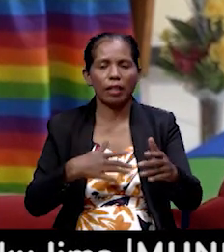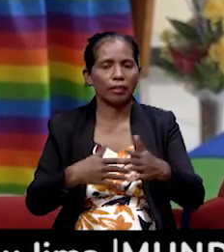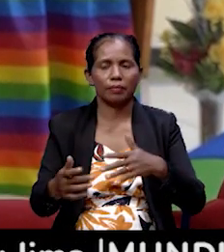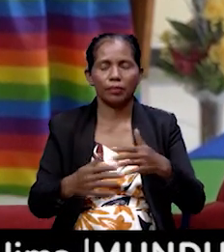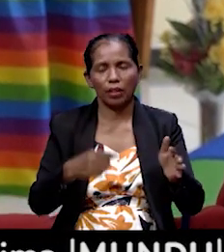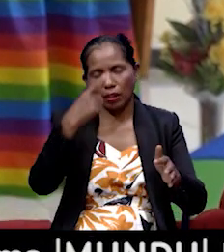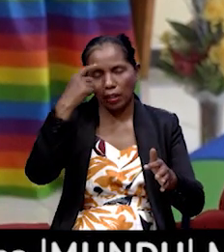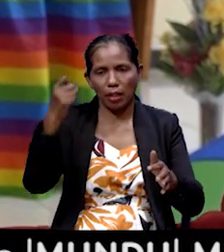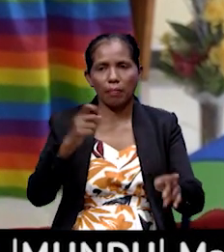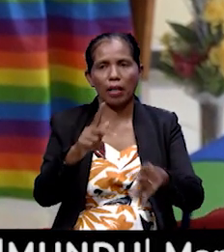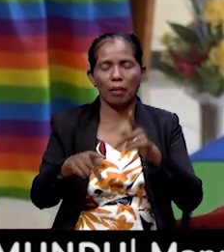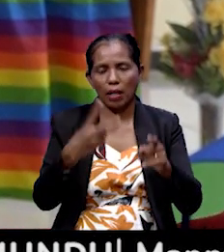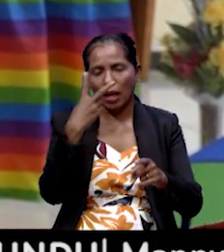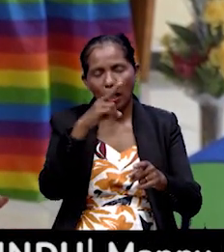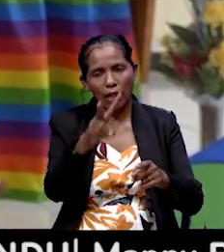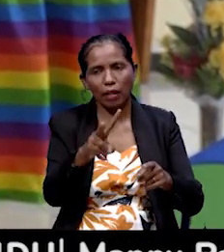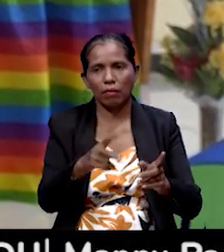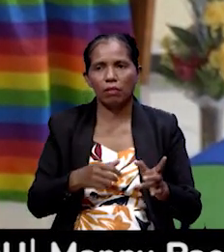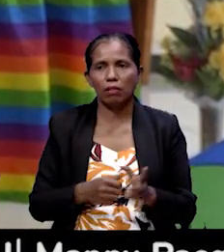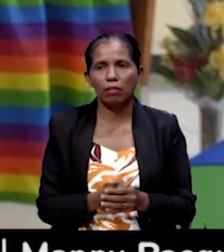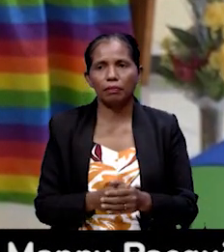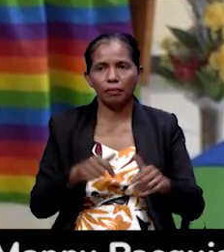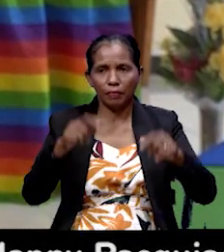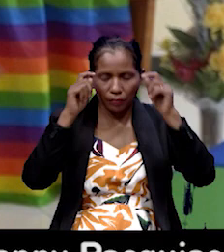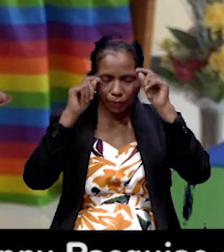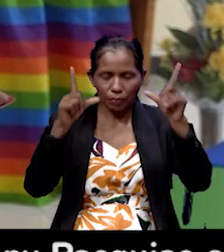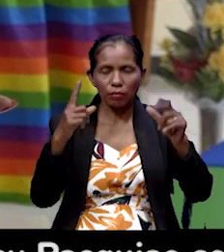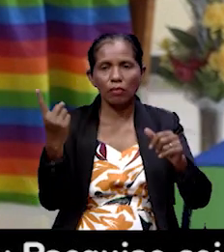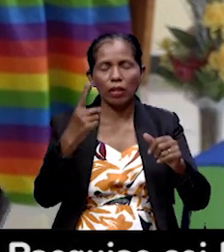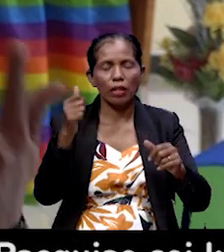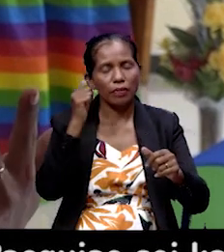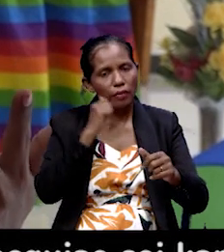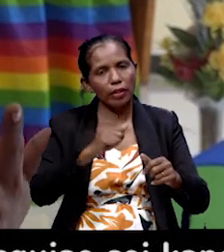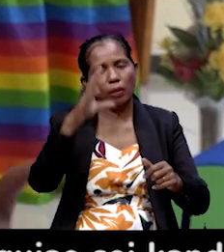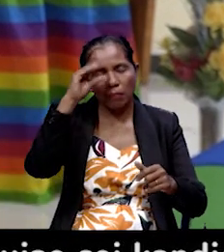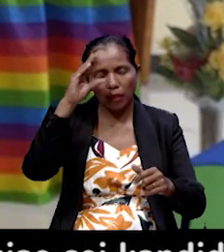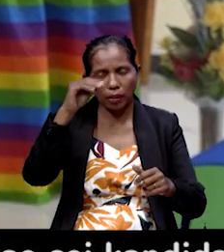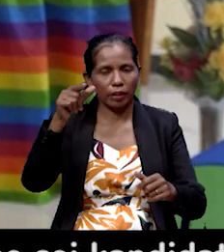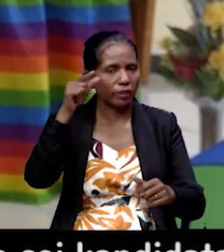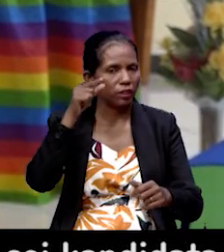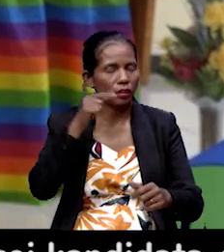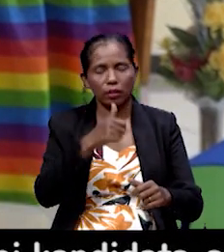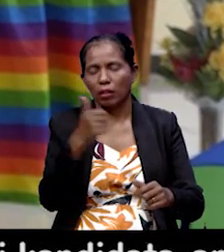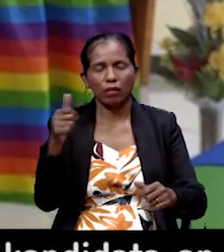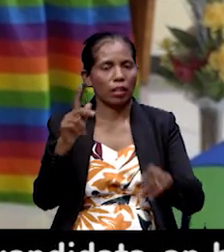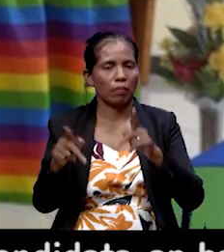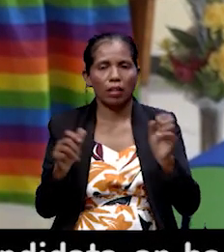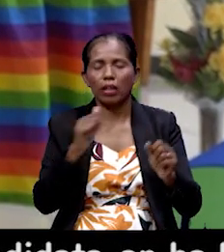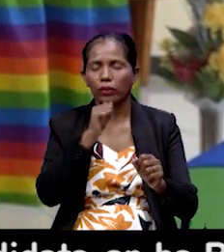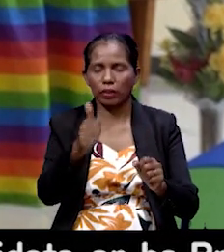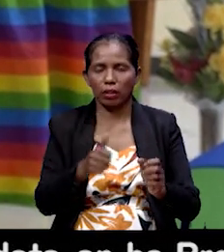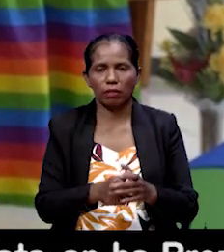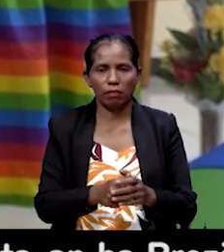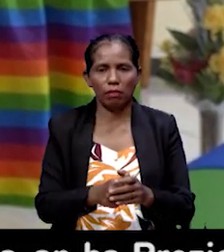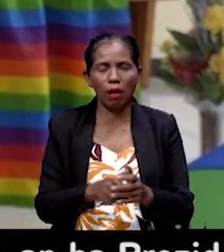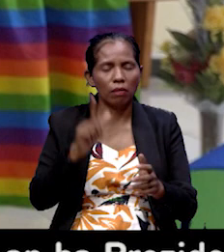tamba sociedade ne aspetasaun ne dihang iha timor ne so iha det feto mane so genero seluk ne emalar considera antau dalawain ne banghira